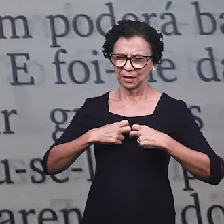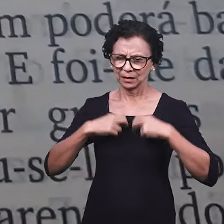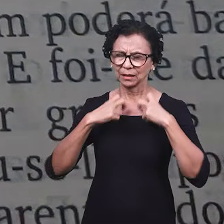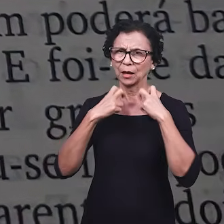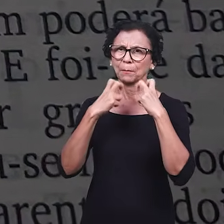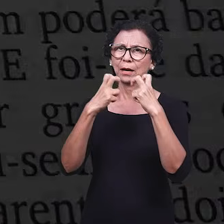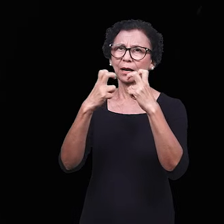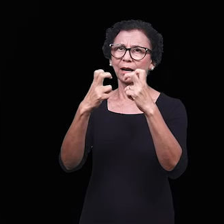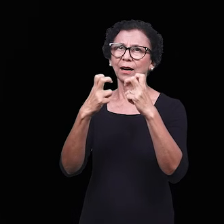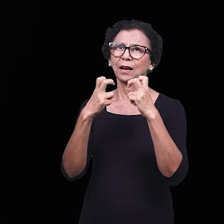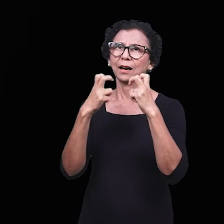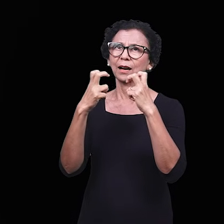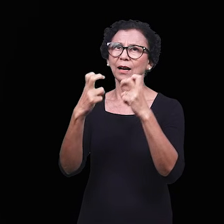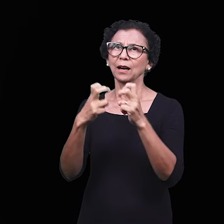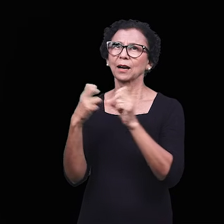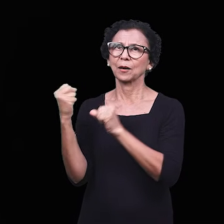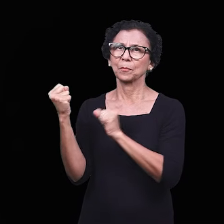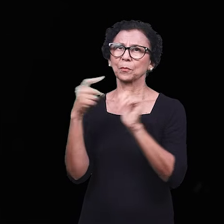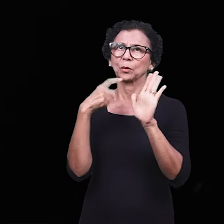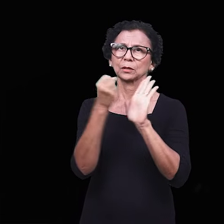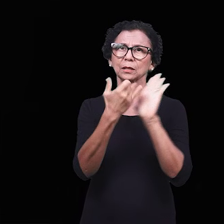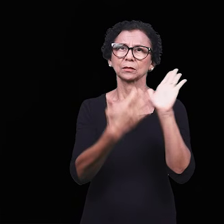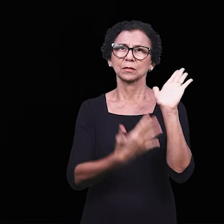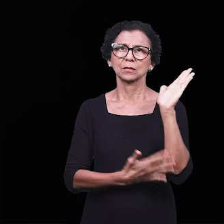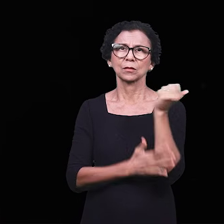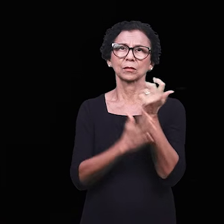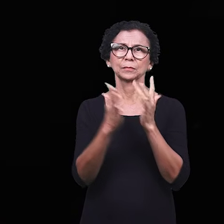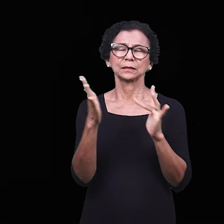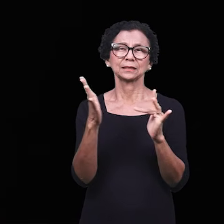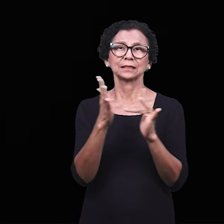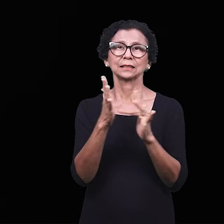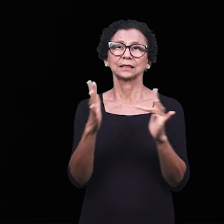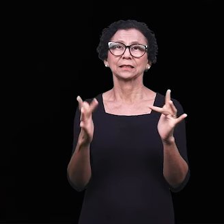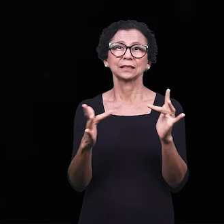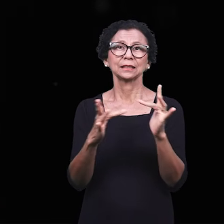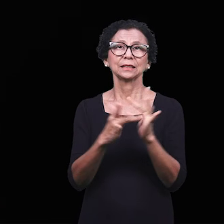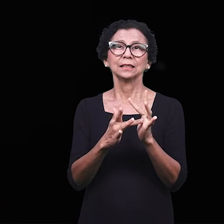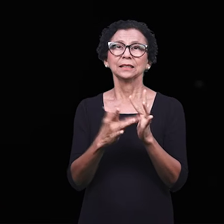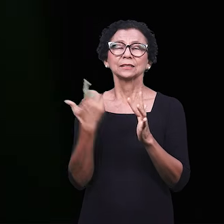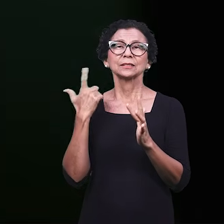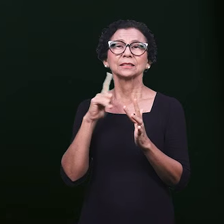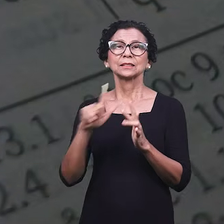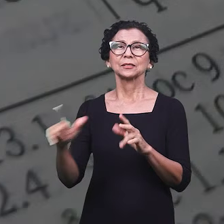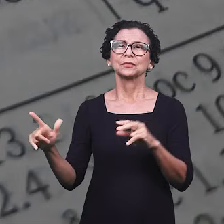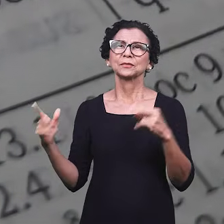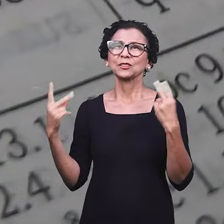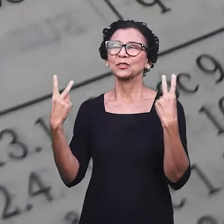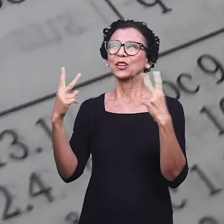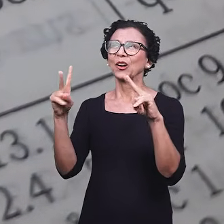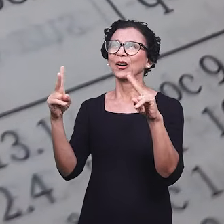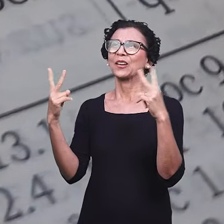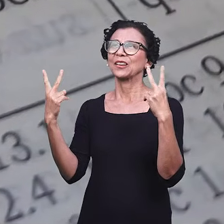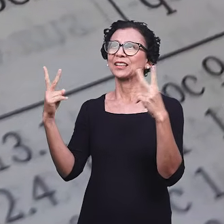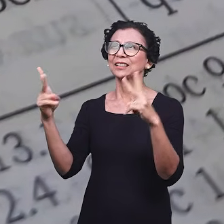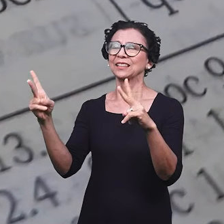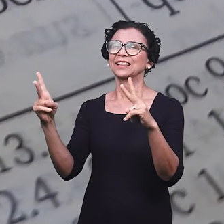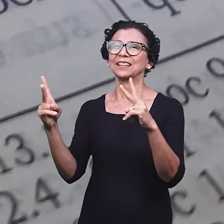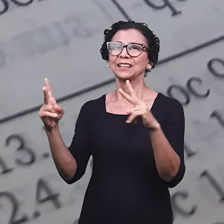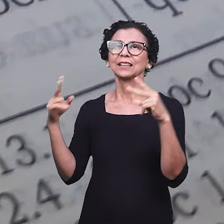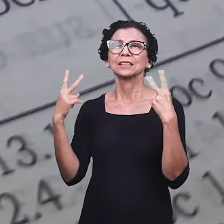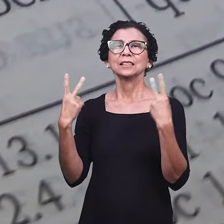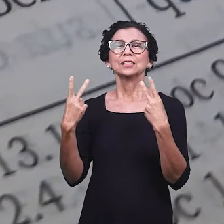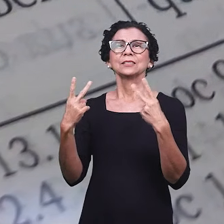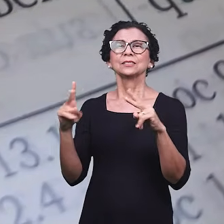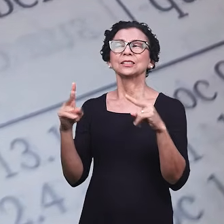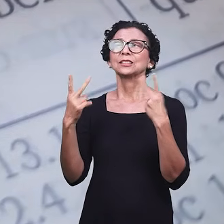Jesus. E quem tiver Teu sangue sobre si, terá